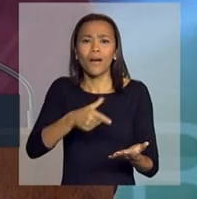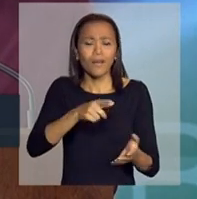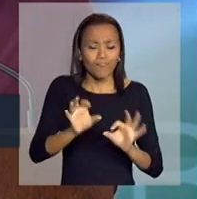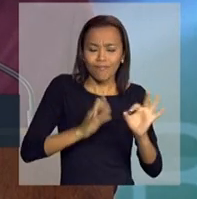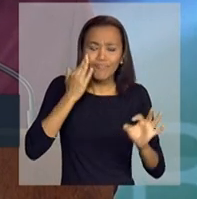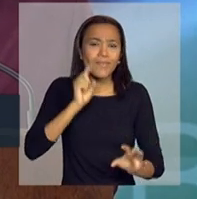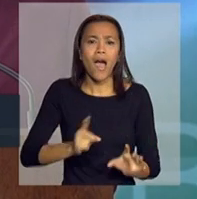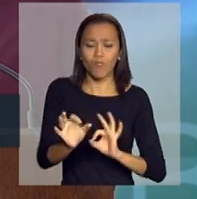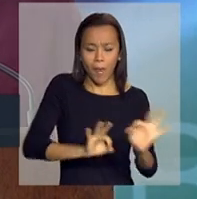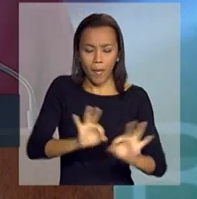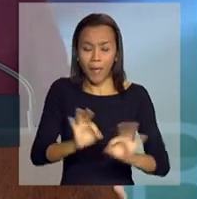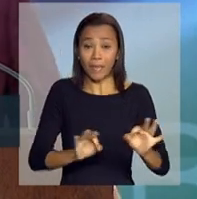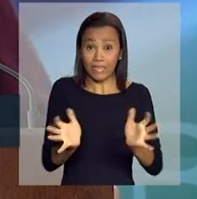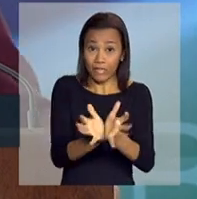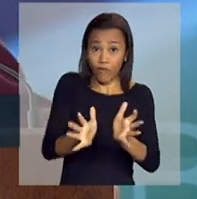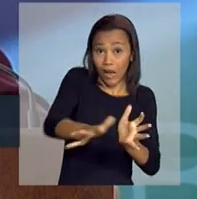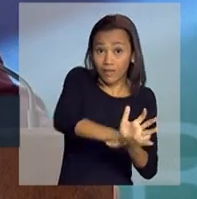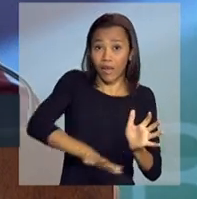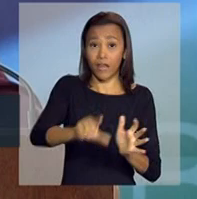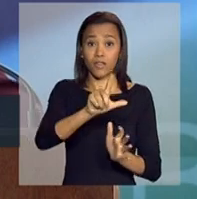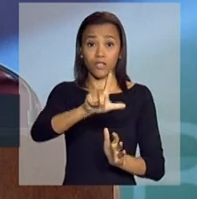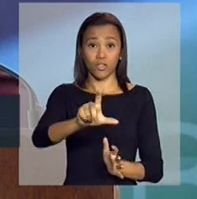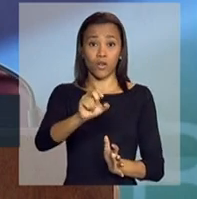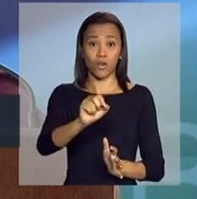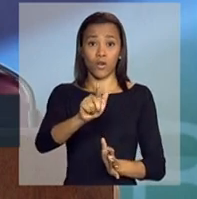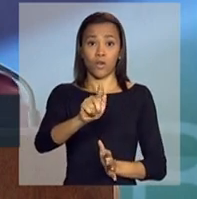de logística,